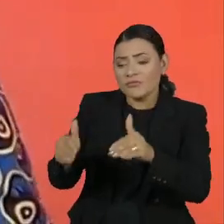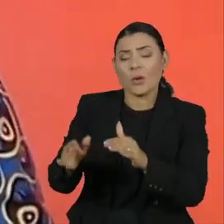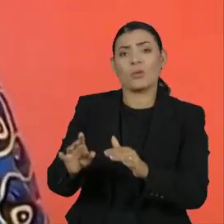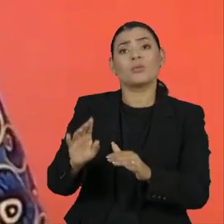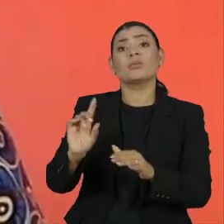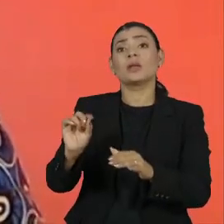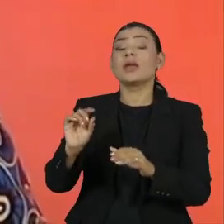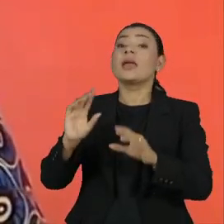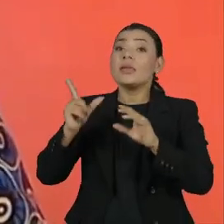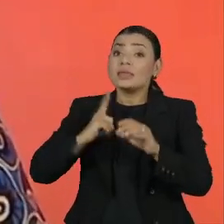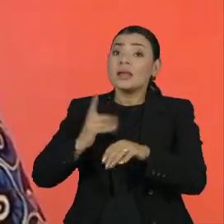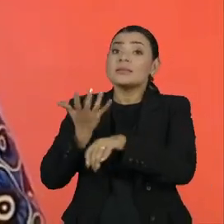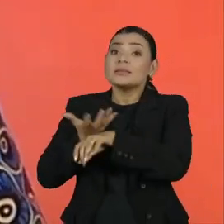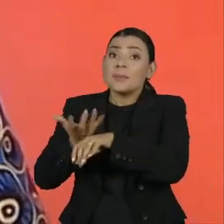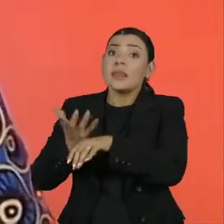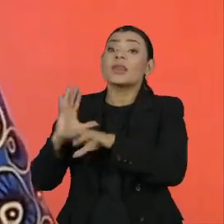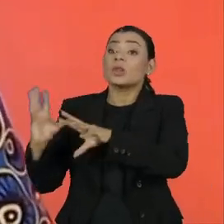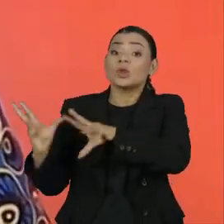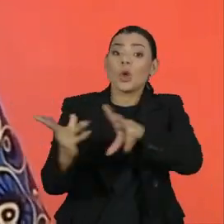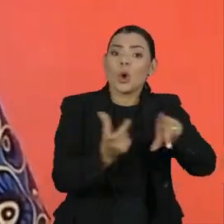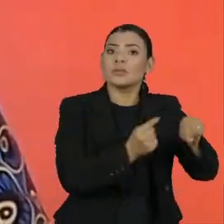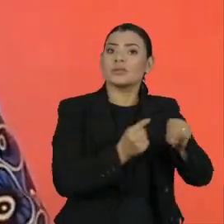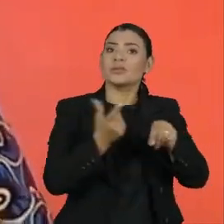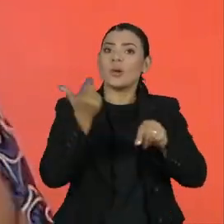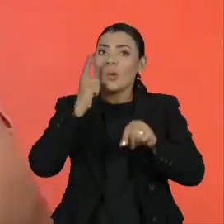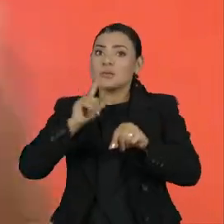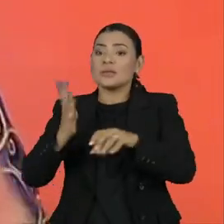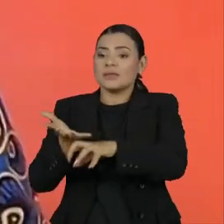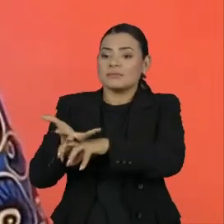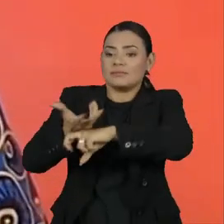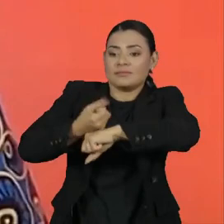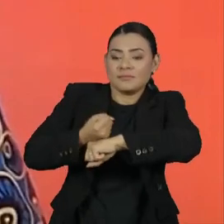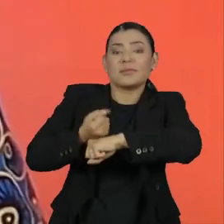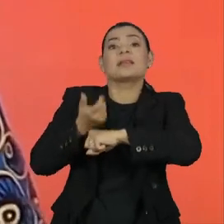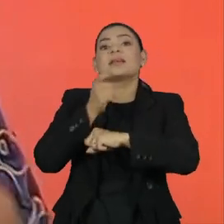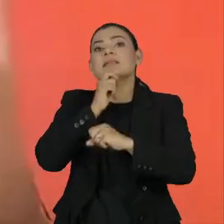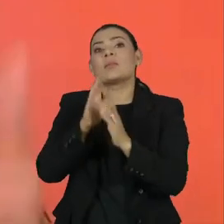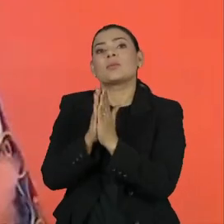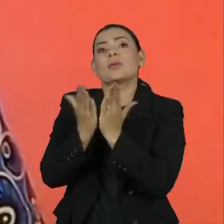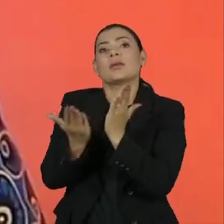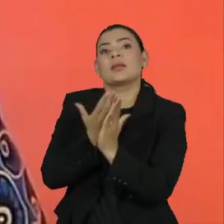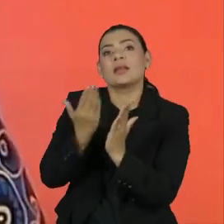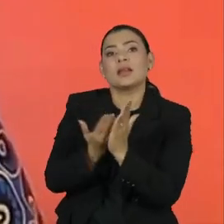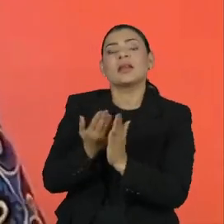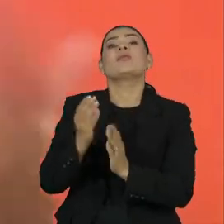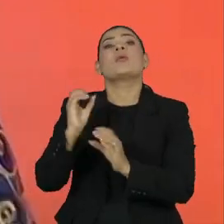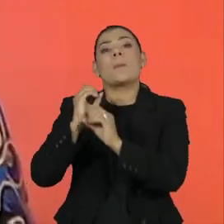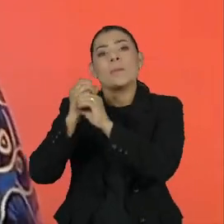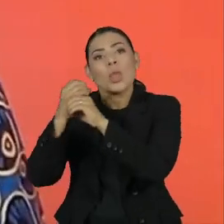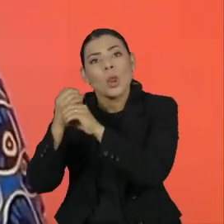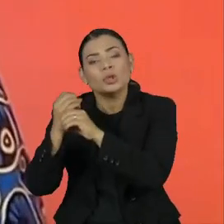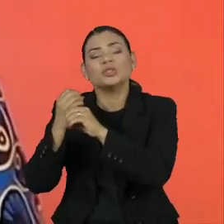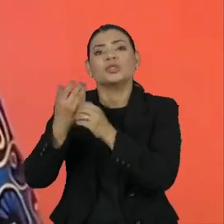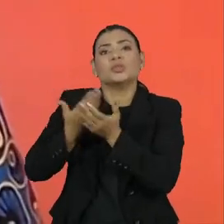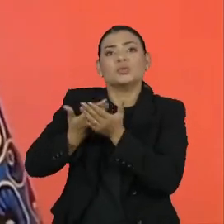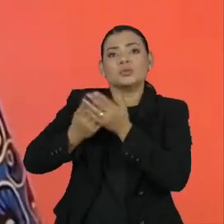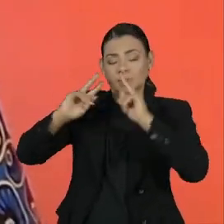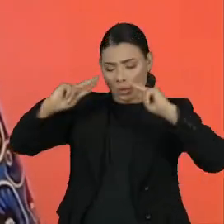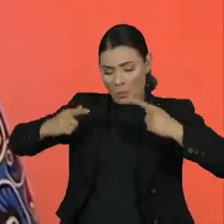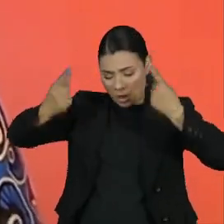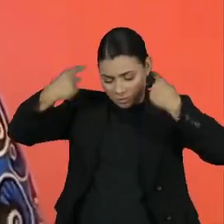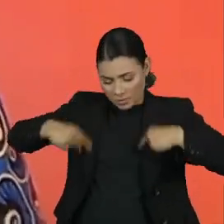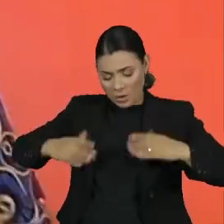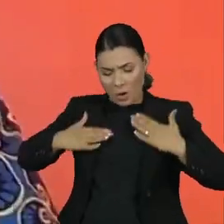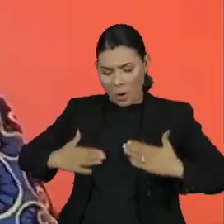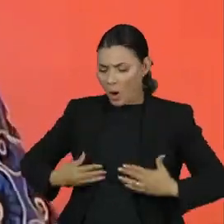mas diluído nas matérias, né? Então, quando a gente pega, por exemplo, um livro de biologia para estudar corpo humano, qual que é a imagem do corpo humano que está